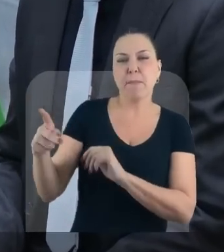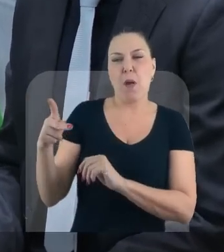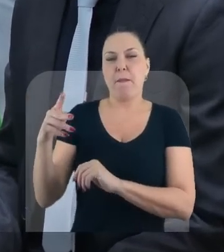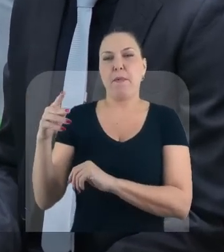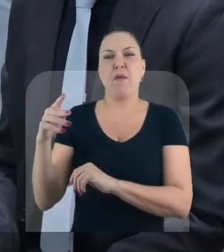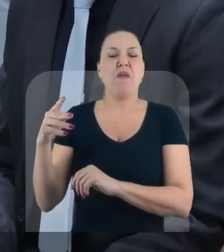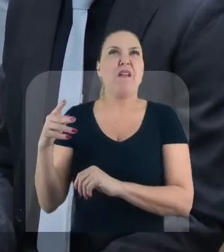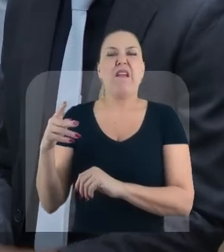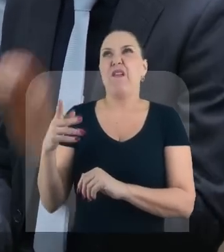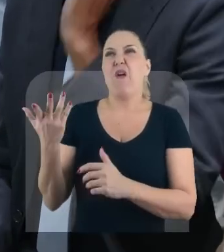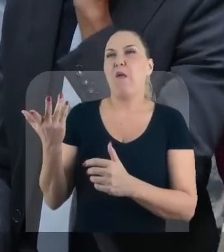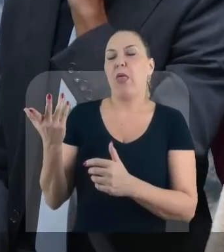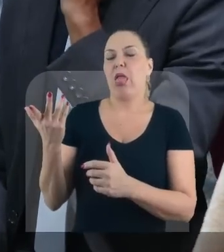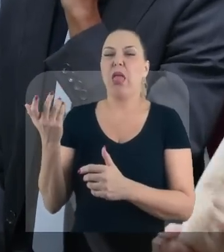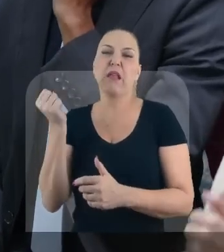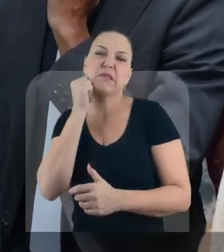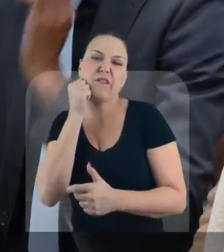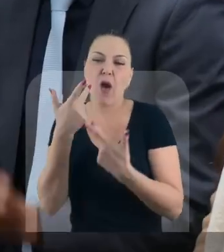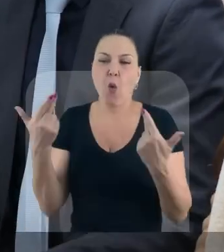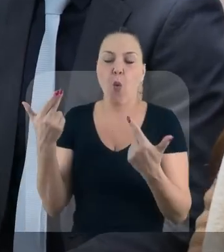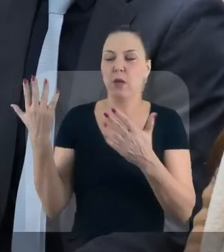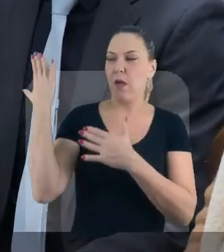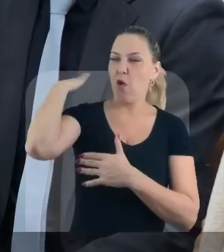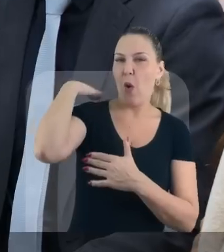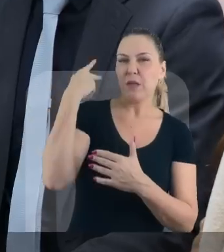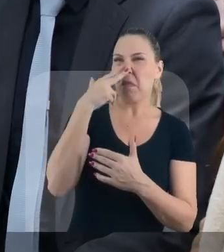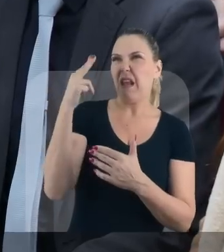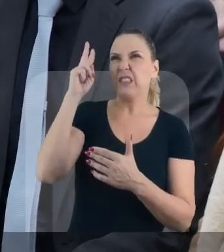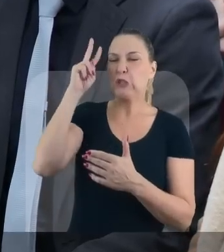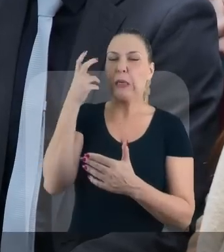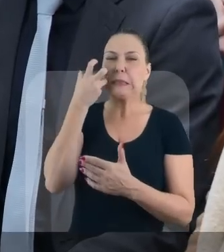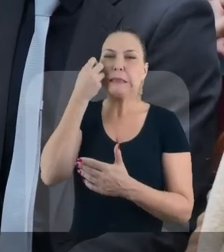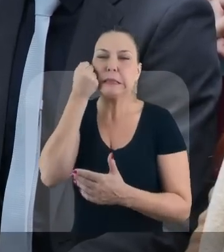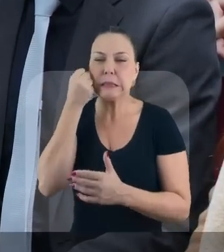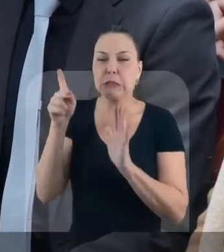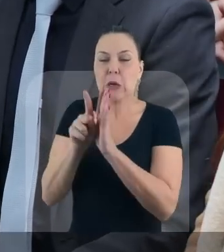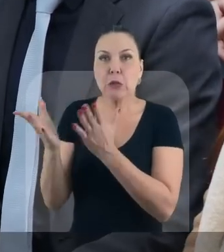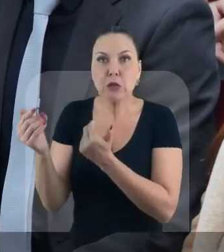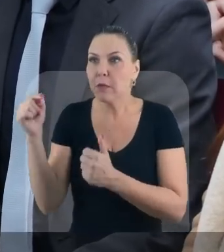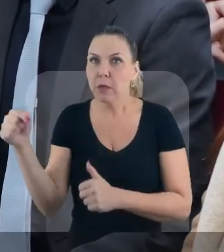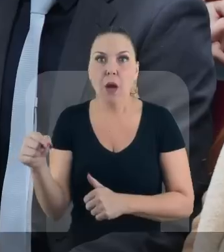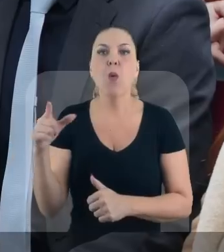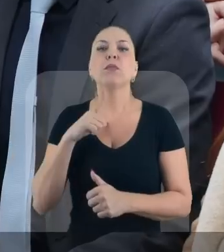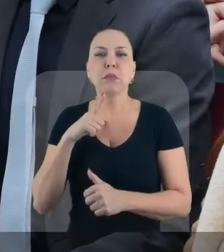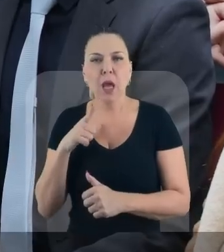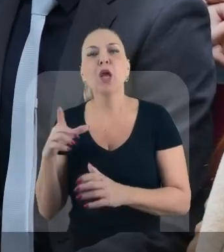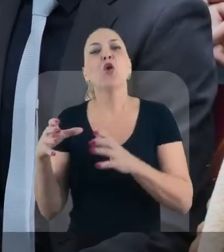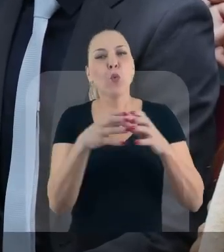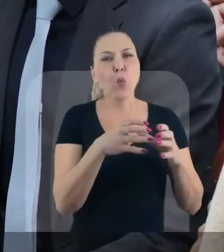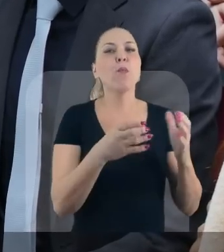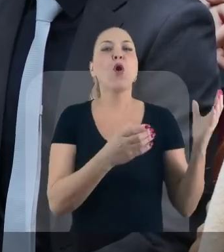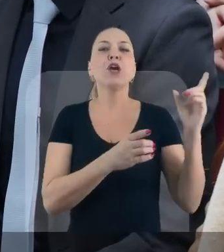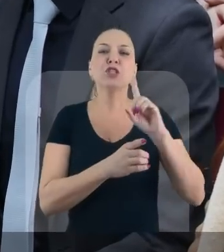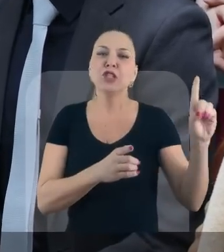que tem a promiscuidade como um alvo nas costas. E, de fato, mostrar que ser de direita e principalmente conservador muda a vida